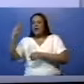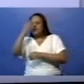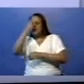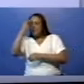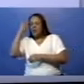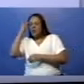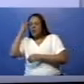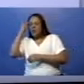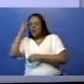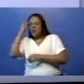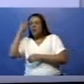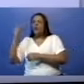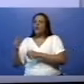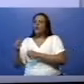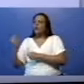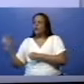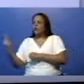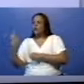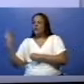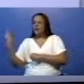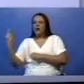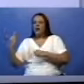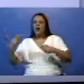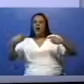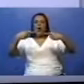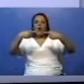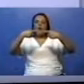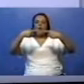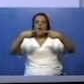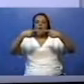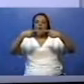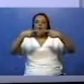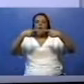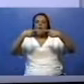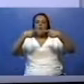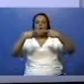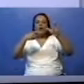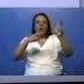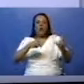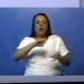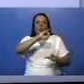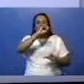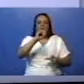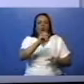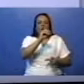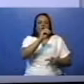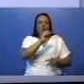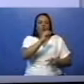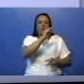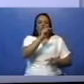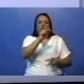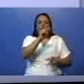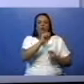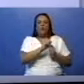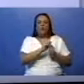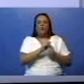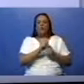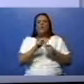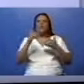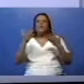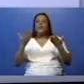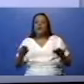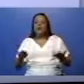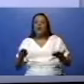cantar? Porque está combinando com João, que é a terceira pessoa do singular também. Então, novamente,